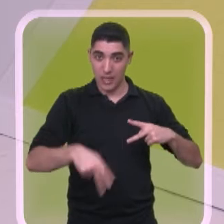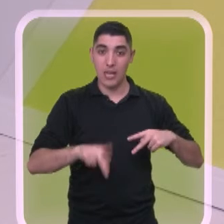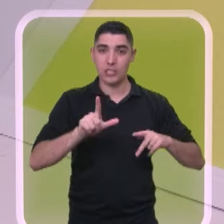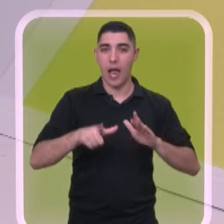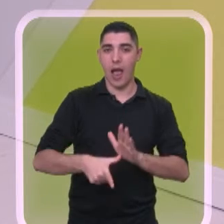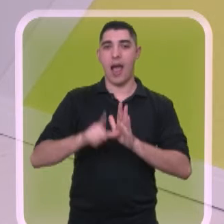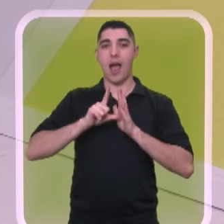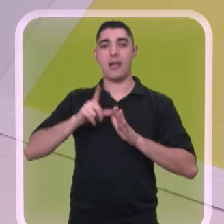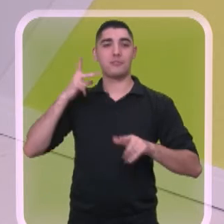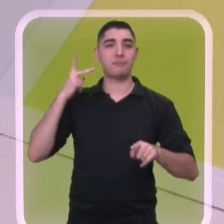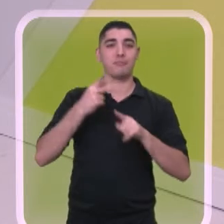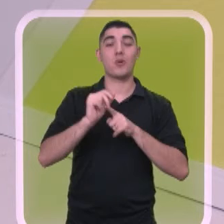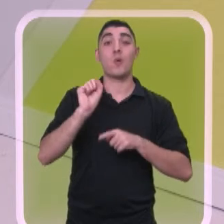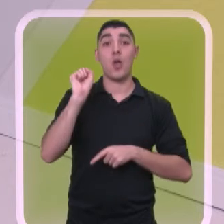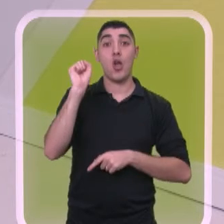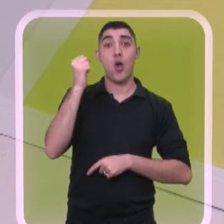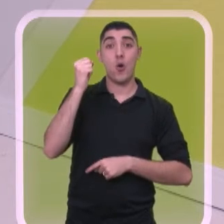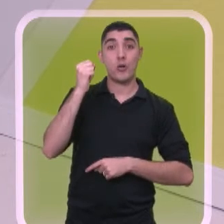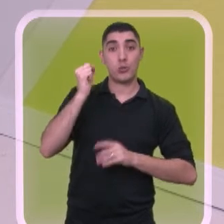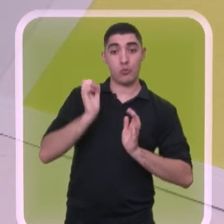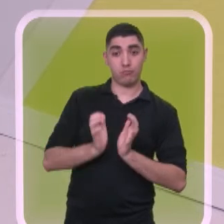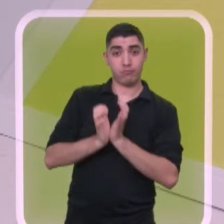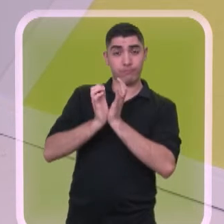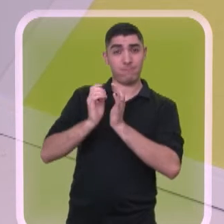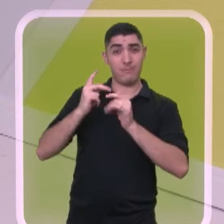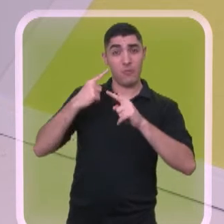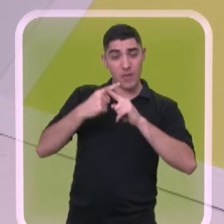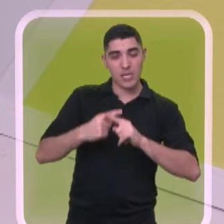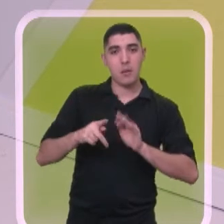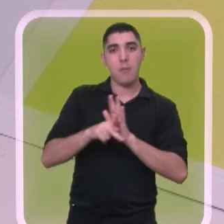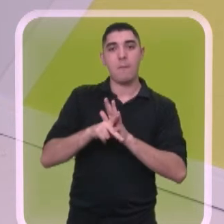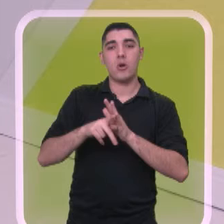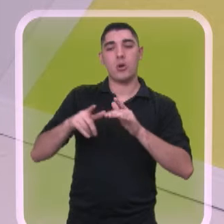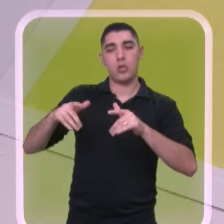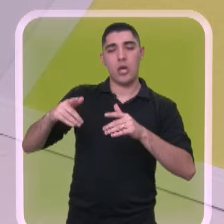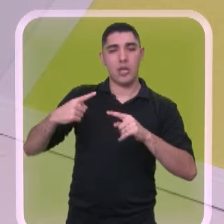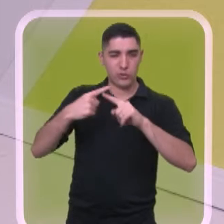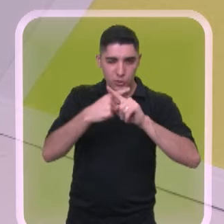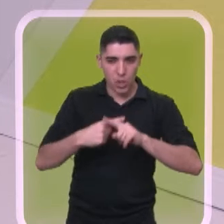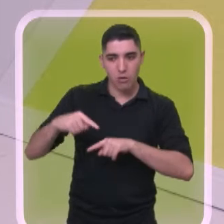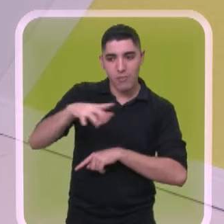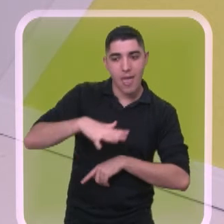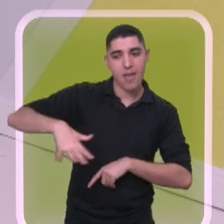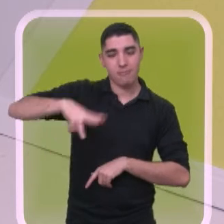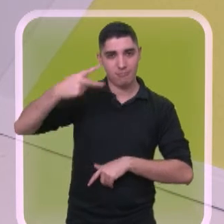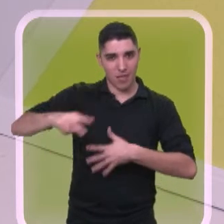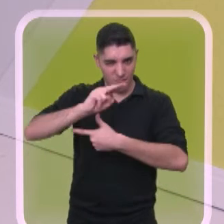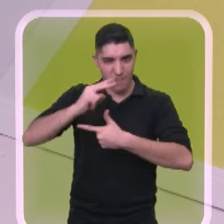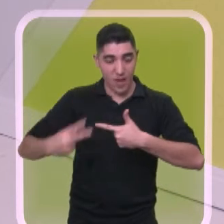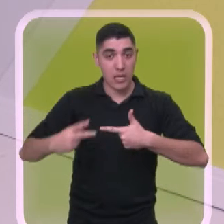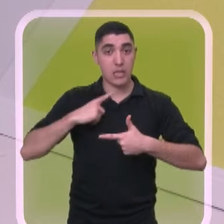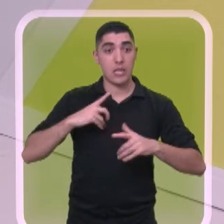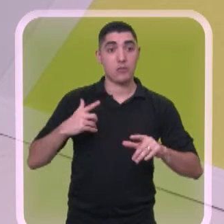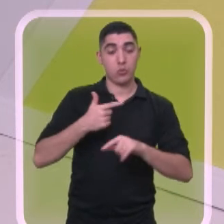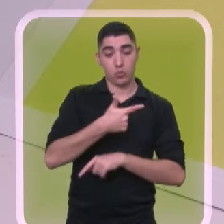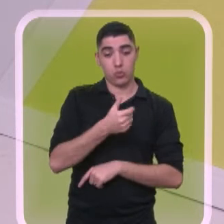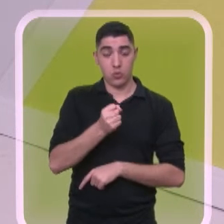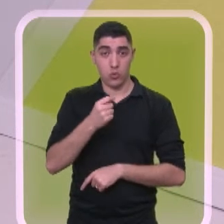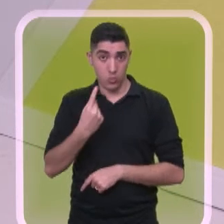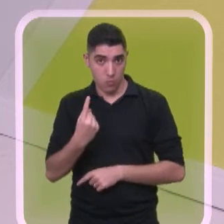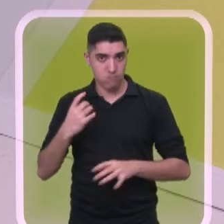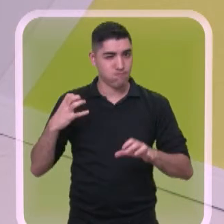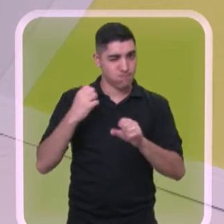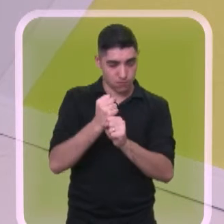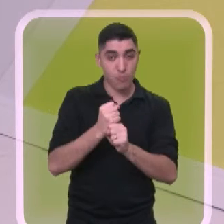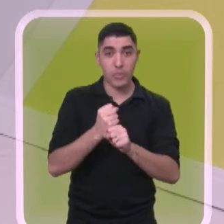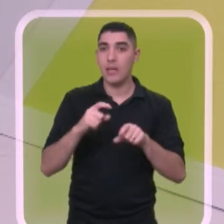antecipadamente o 8º título seguido dos Jogos Regionais. A cidade chegou aos 281 pontos na classificação geral e